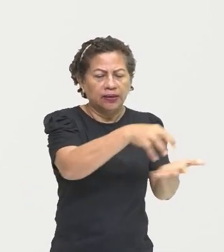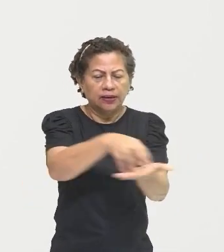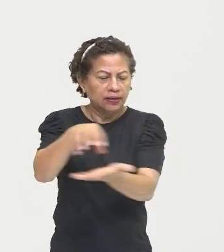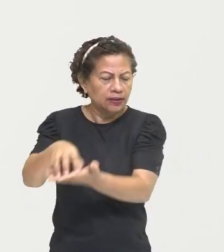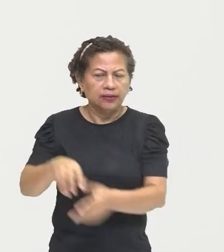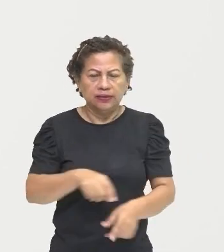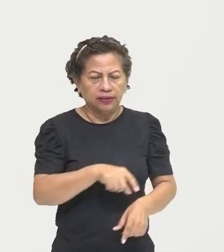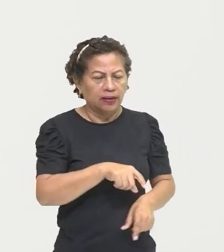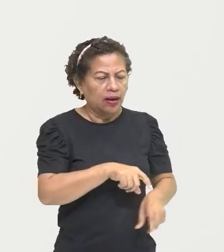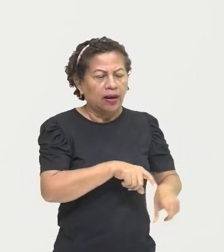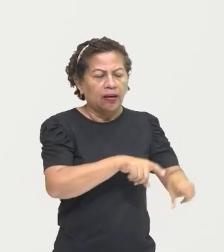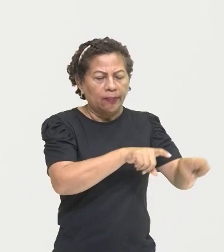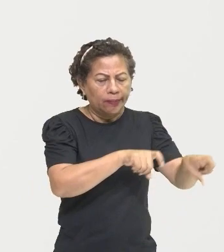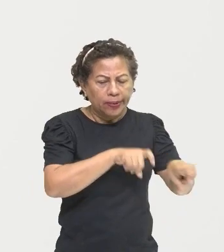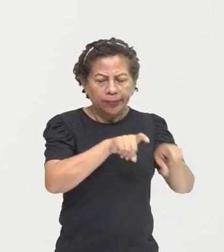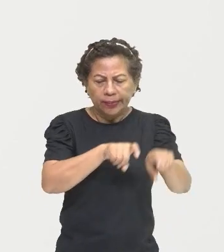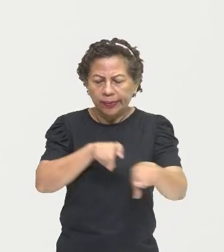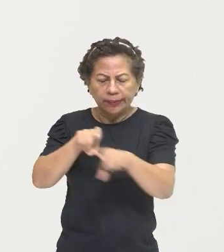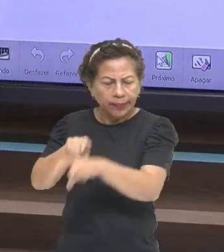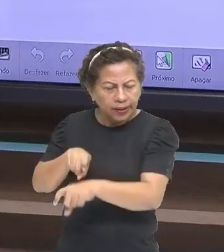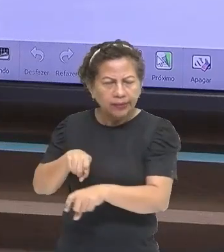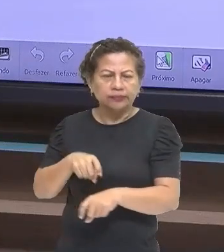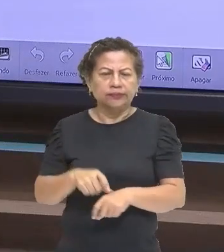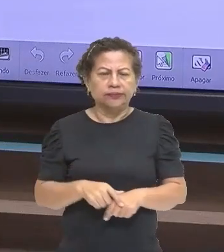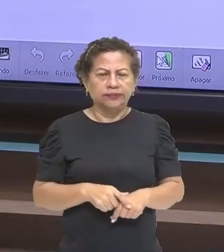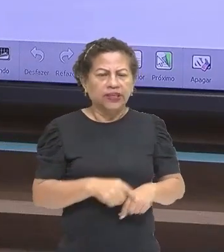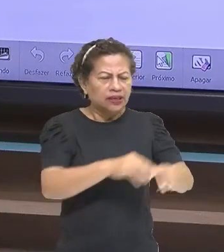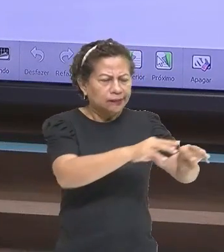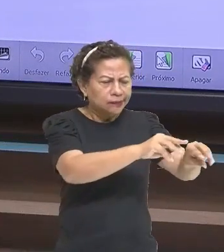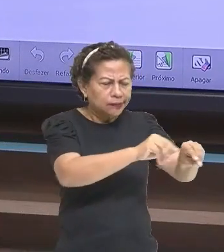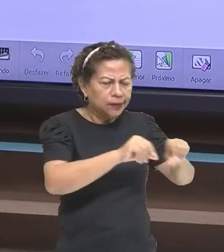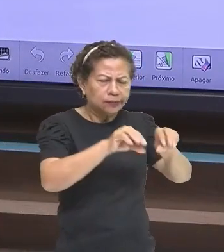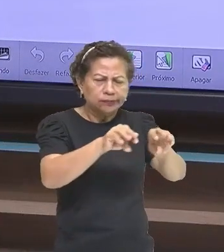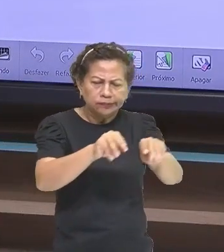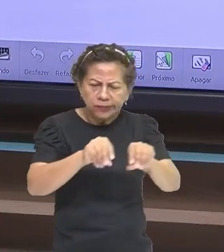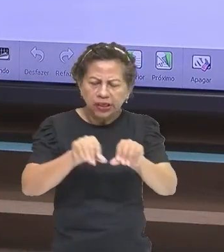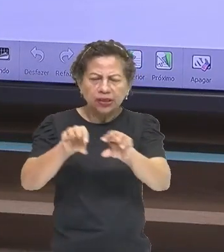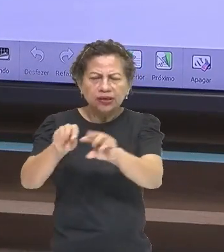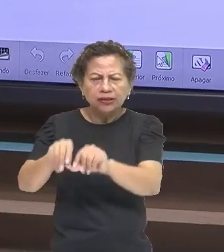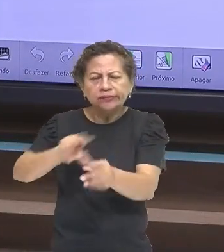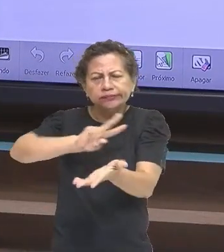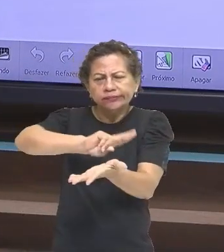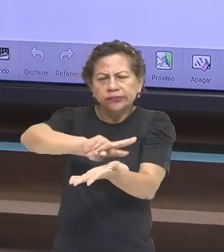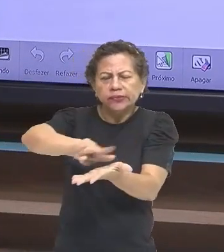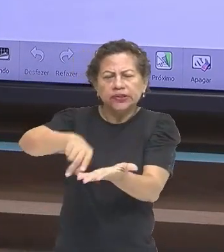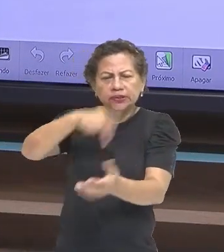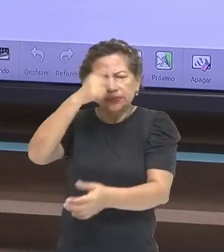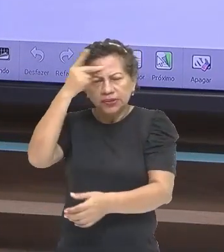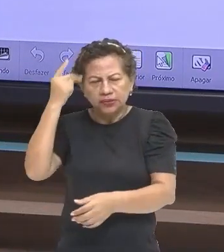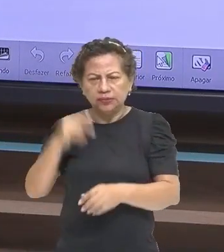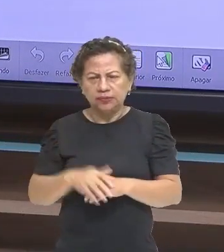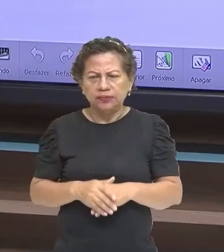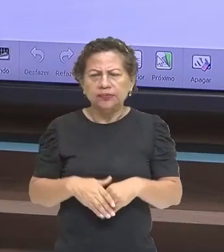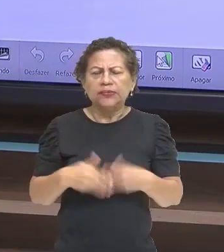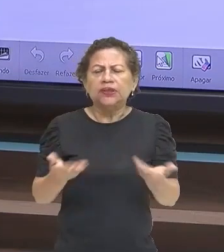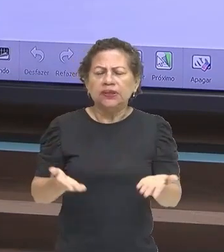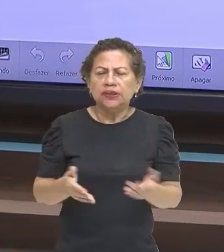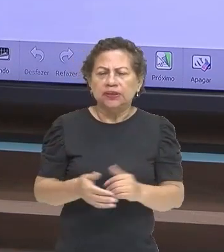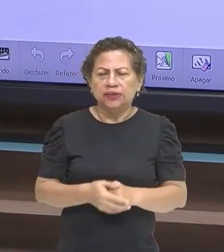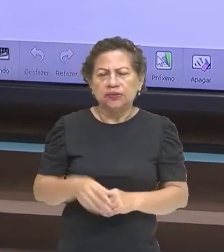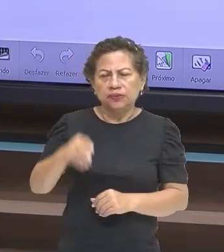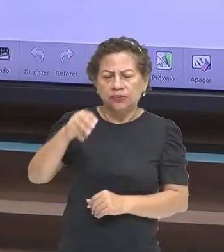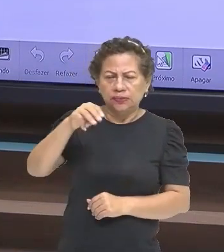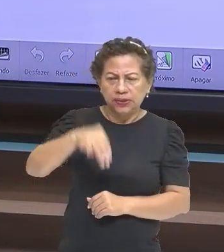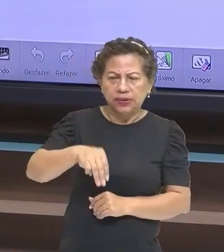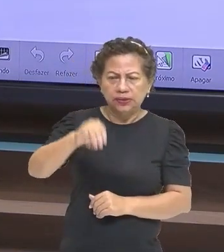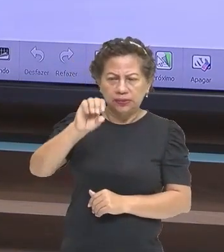por diversas vezes, já me perguntaram o seguinte, mas professor, os movimentos, o MST principalmente, tá bom?